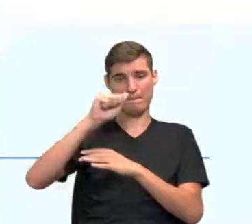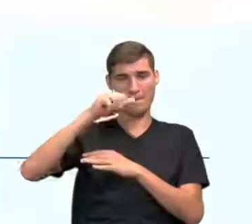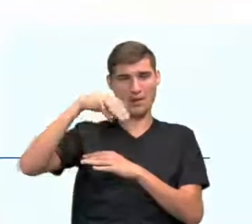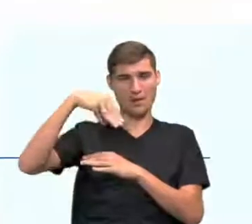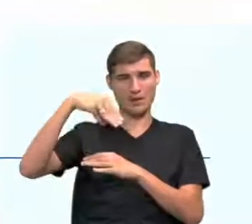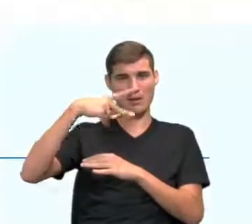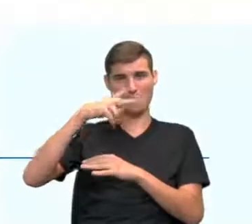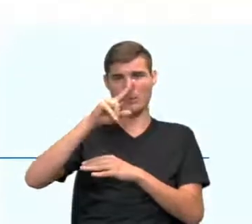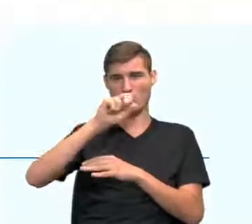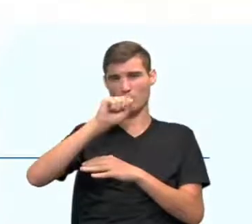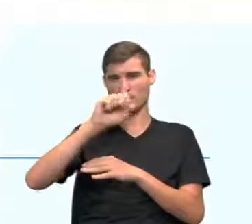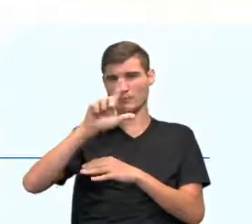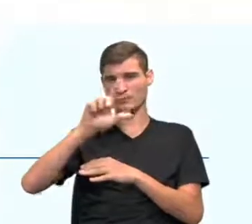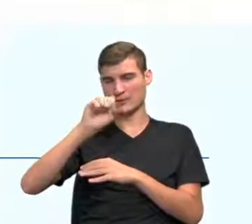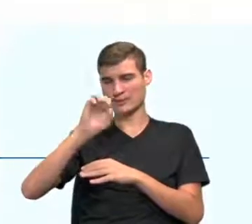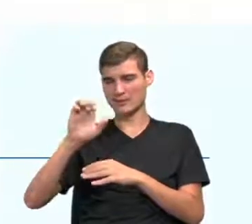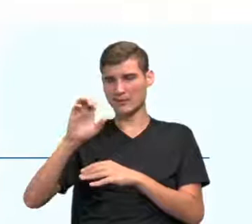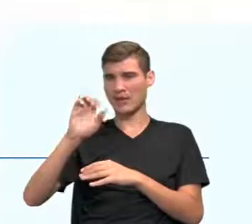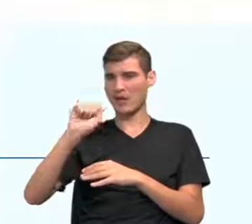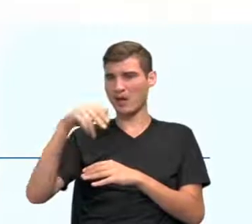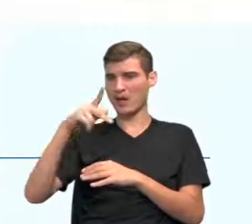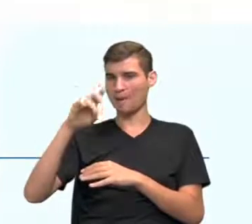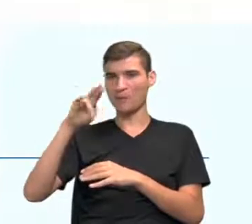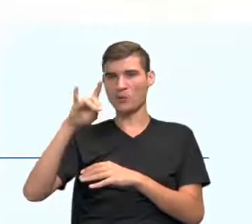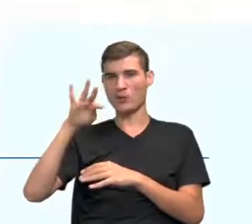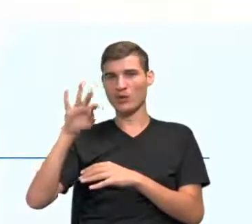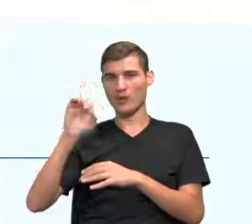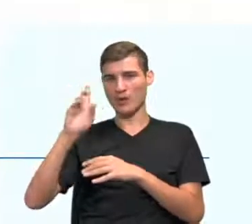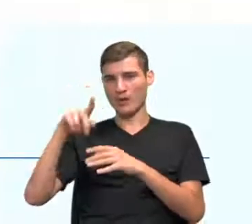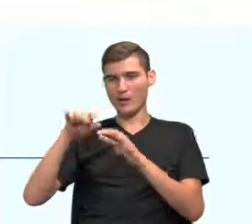Pulse Amplitude Modulation. Eu vou utilizar